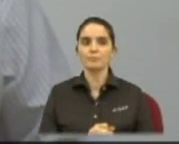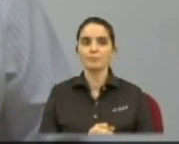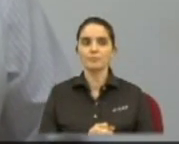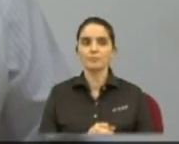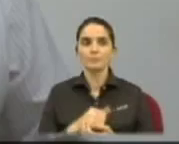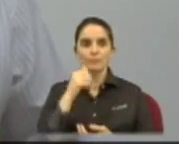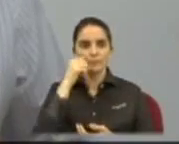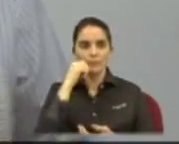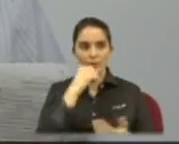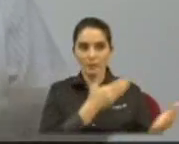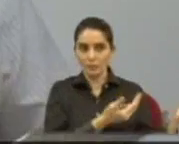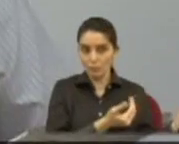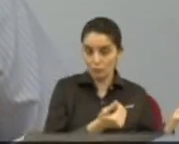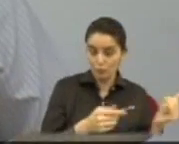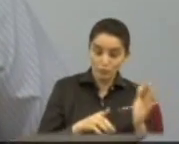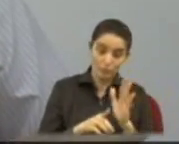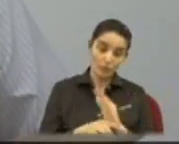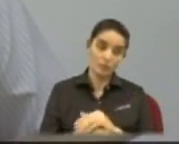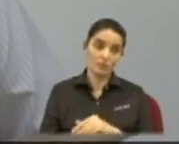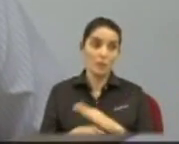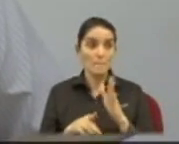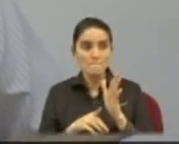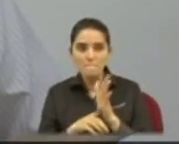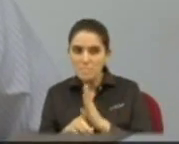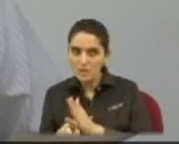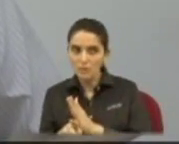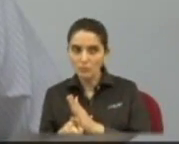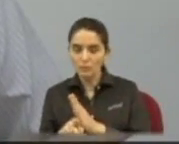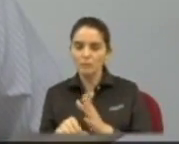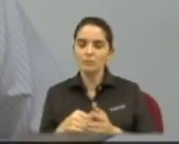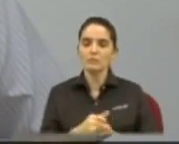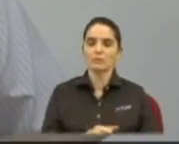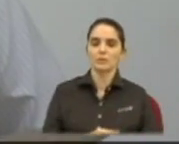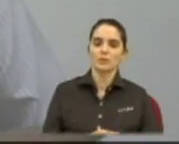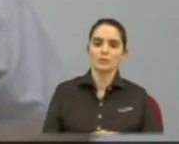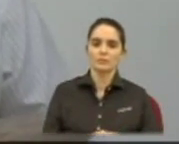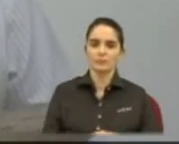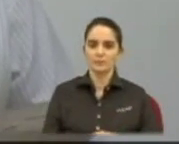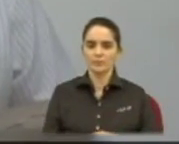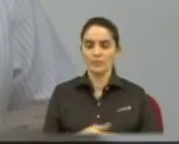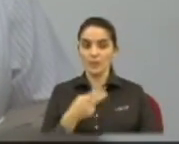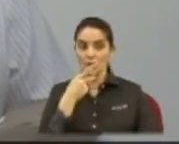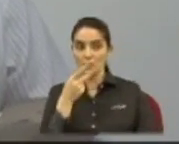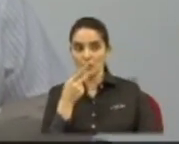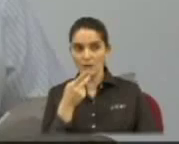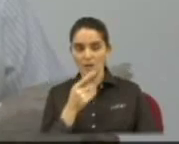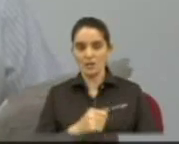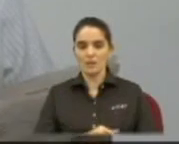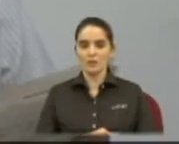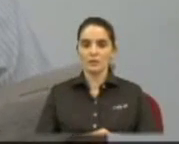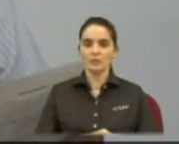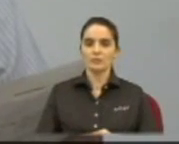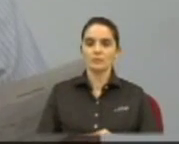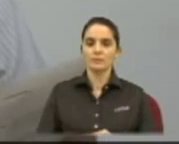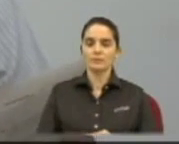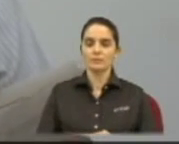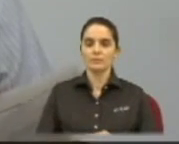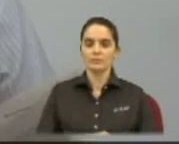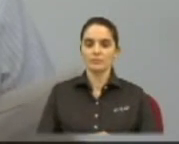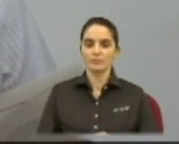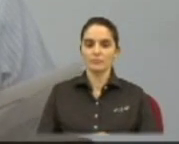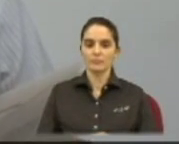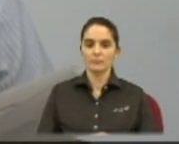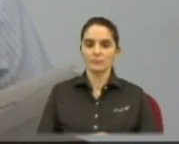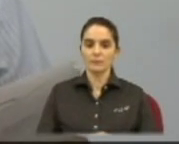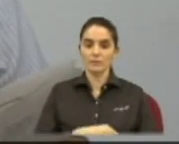indagação, né? Eu não vou falar tudo, quem quiser assistir, mas fazem essa indagação dizendo que o atendimento que recebem as